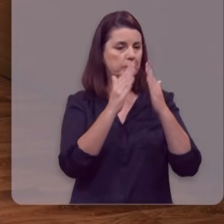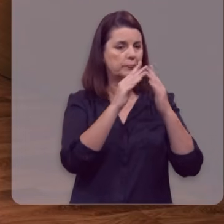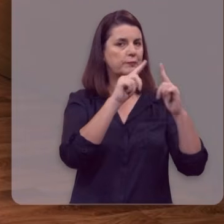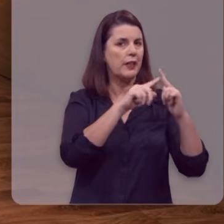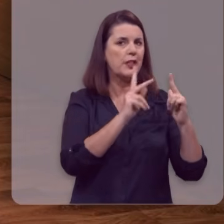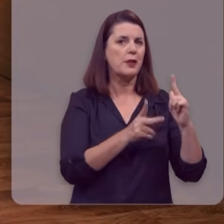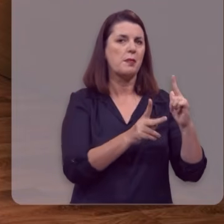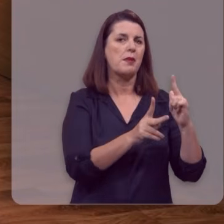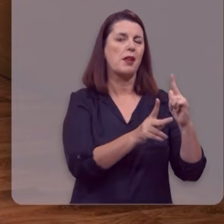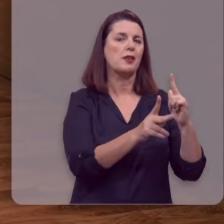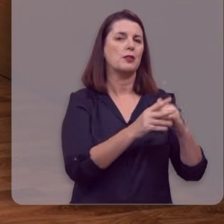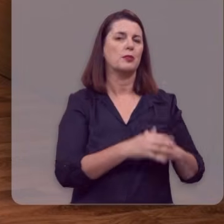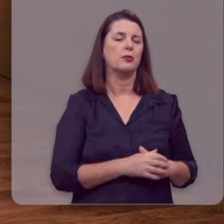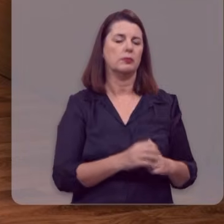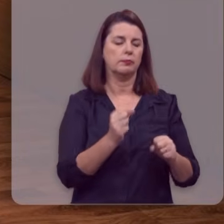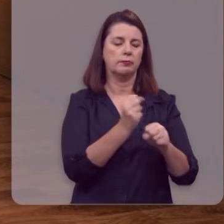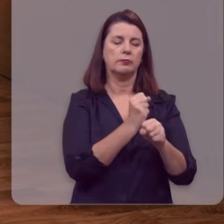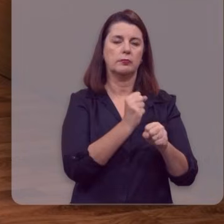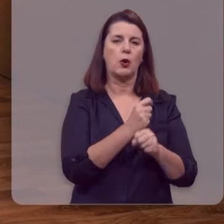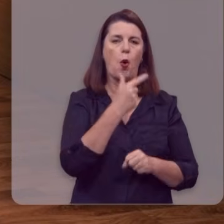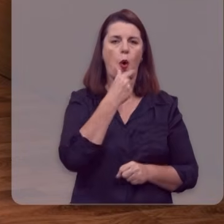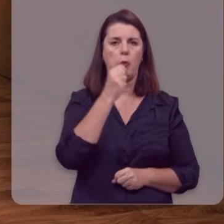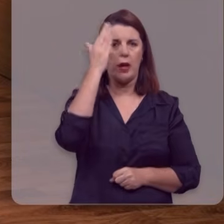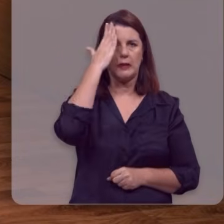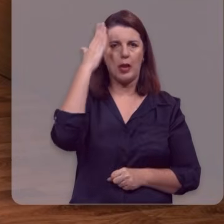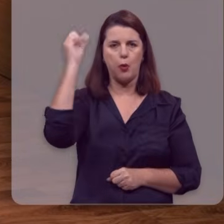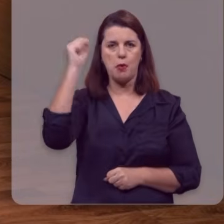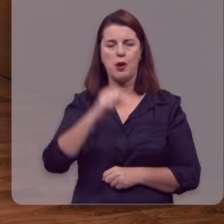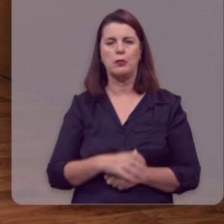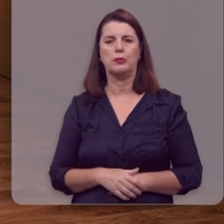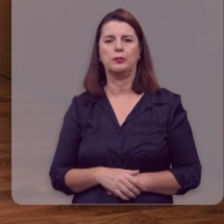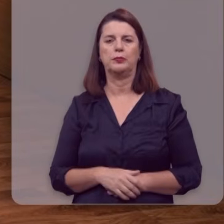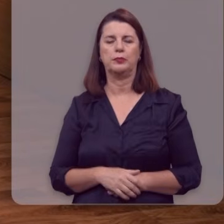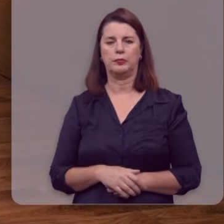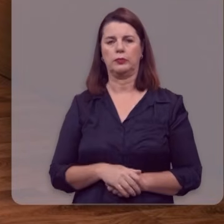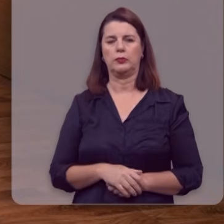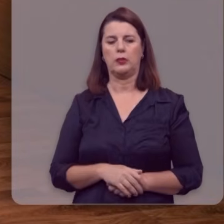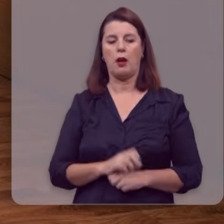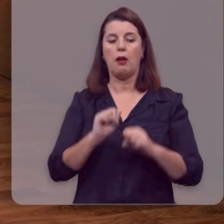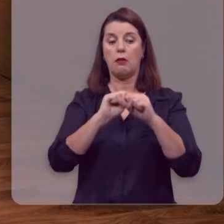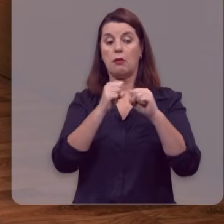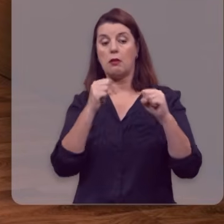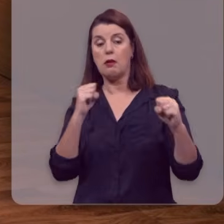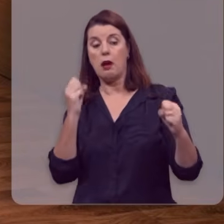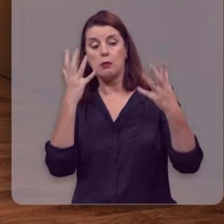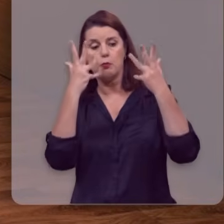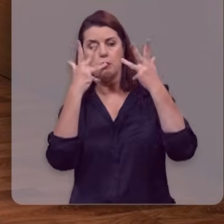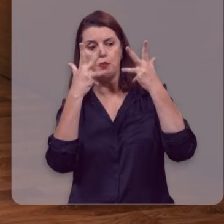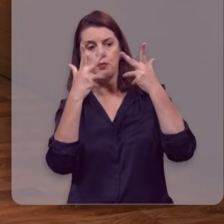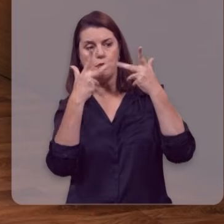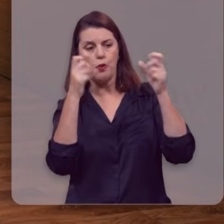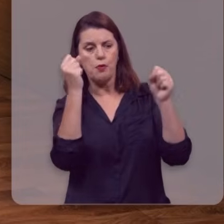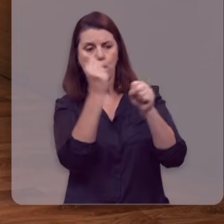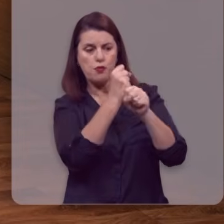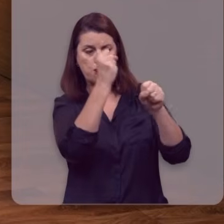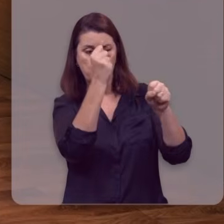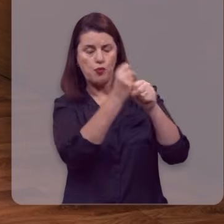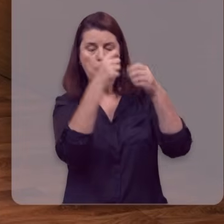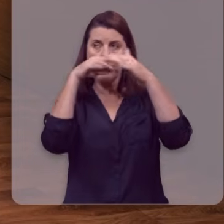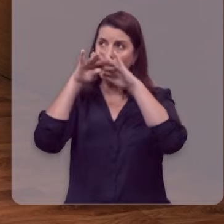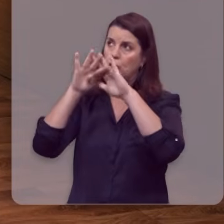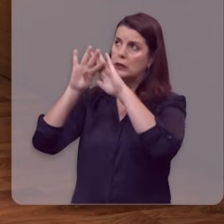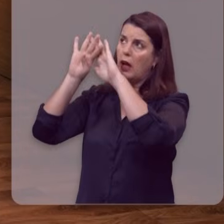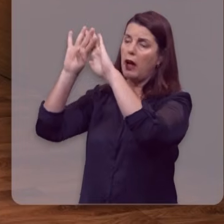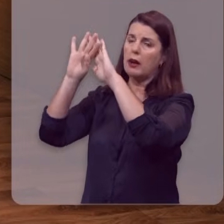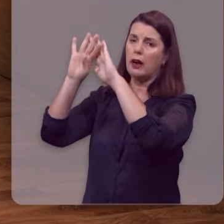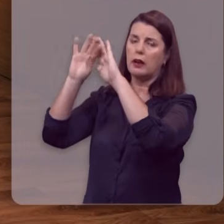templo, erigido por Salomão. E quando aquela grande, belíssima obra foi